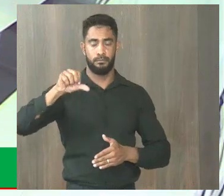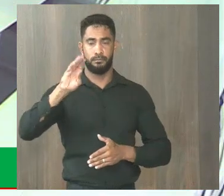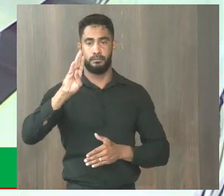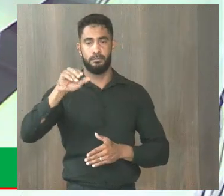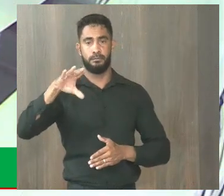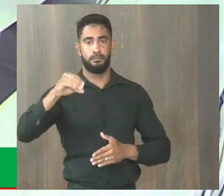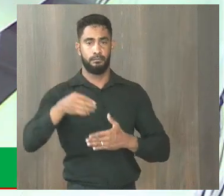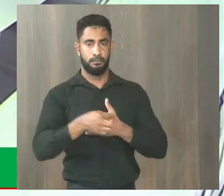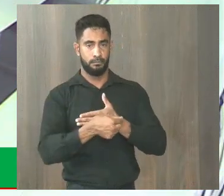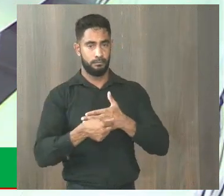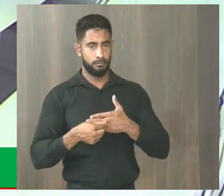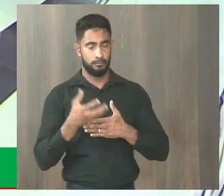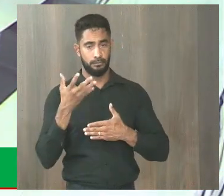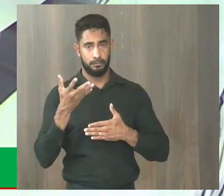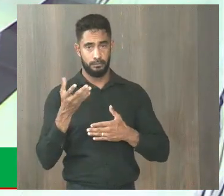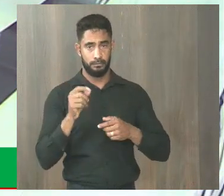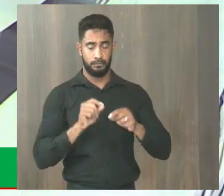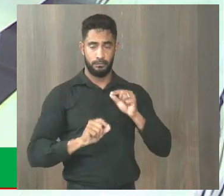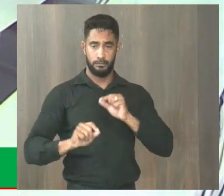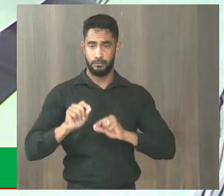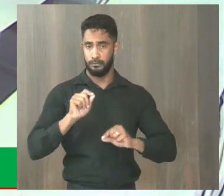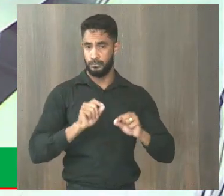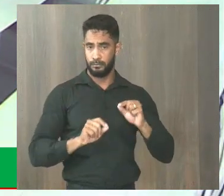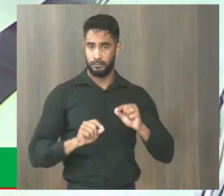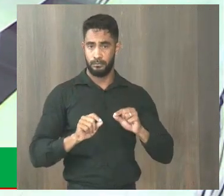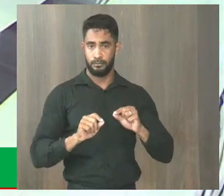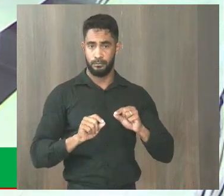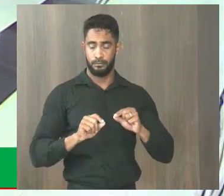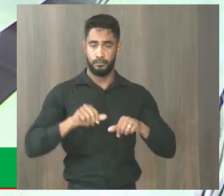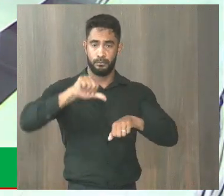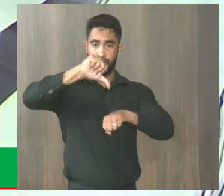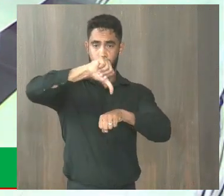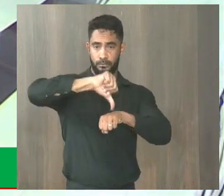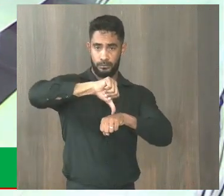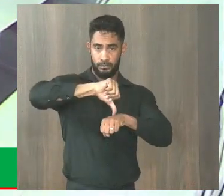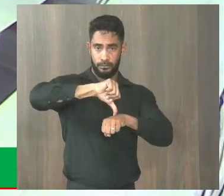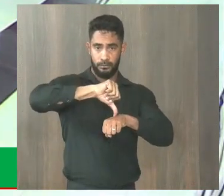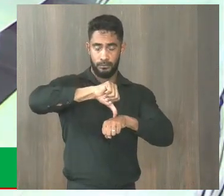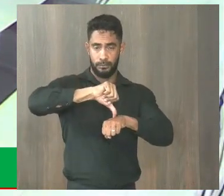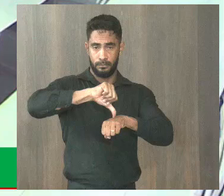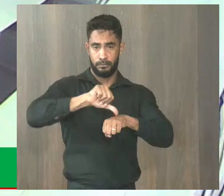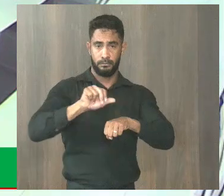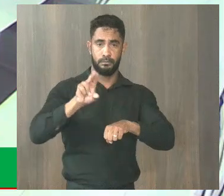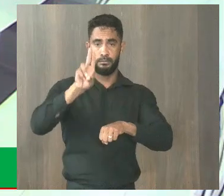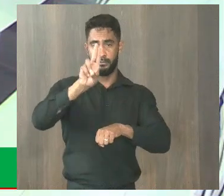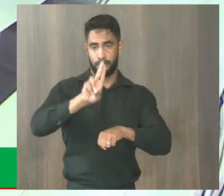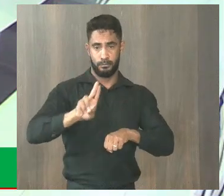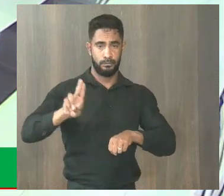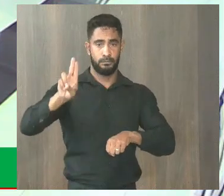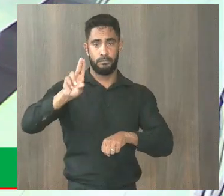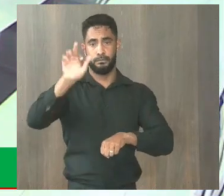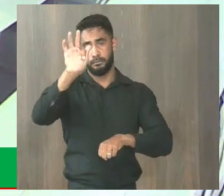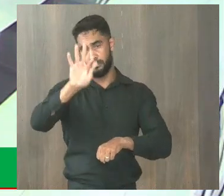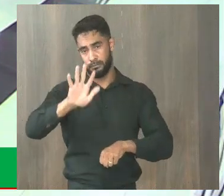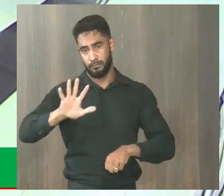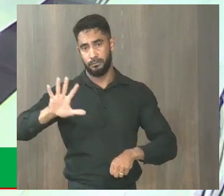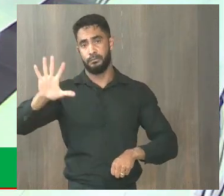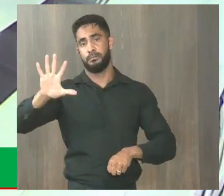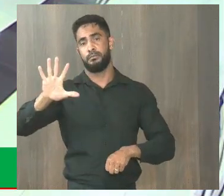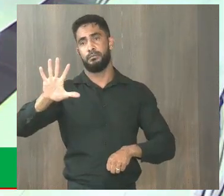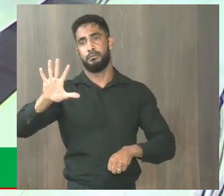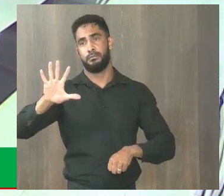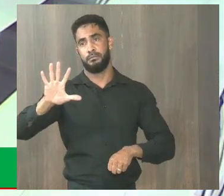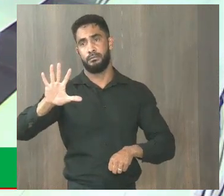Cabedal. Requer a instalação de ecoponto na Universidade Federal do Vale de Jequitinhonha e Mucuri, para atender